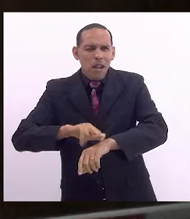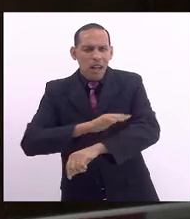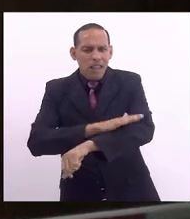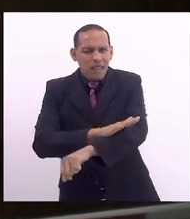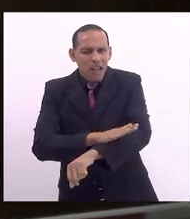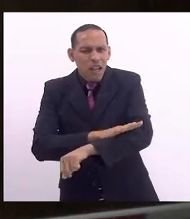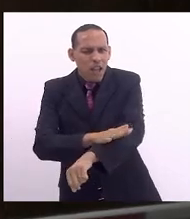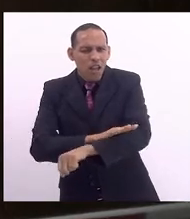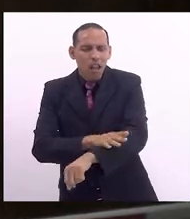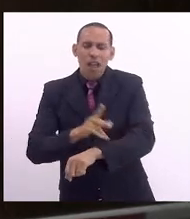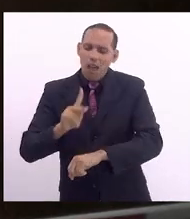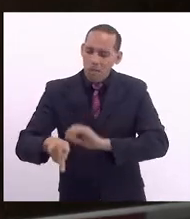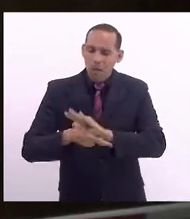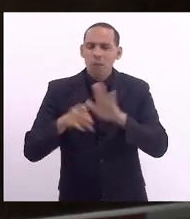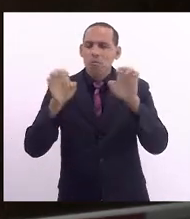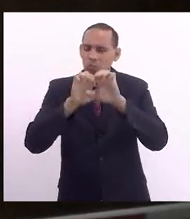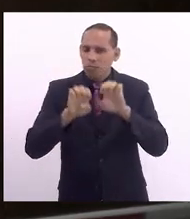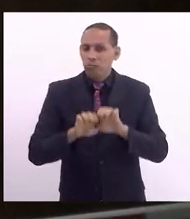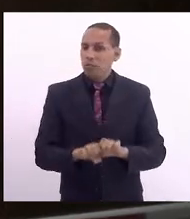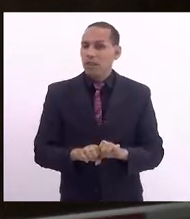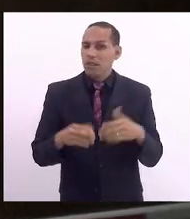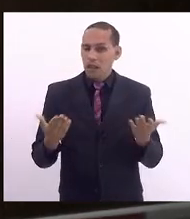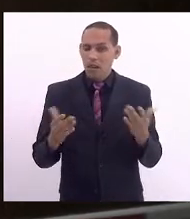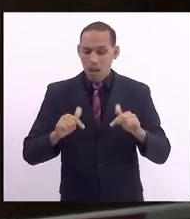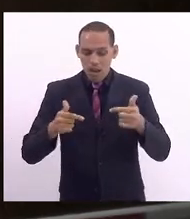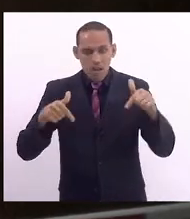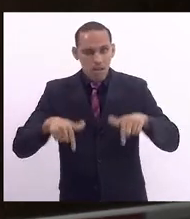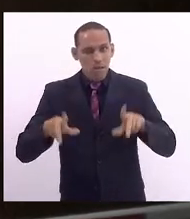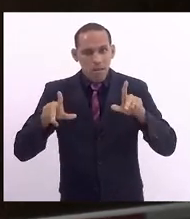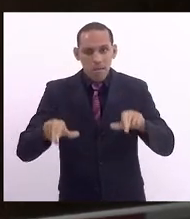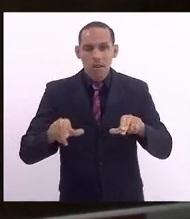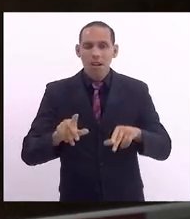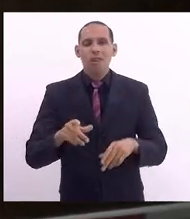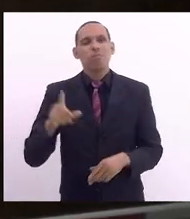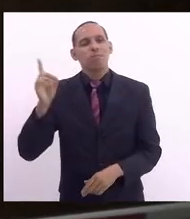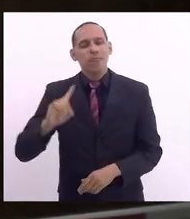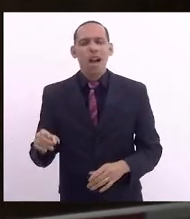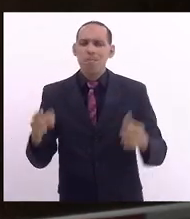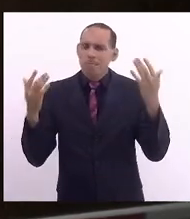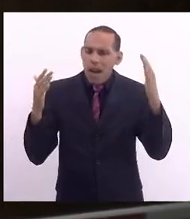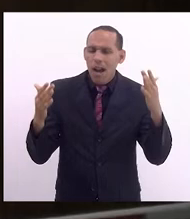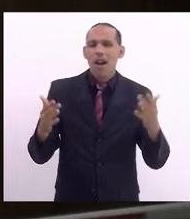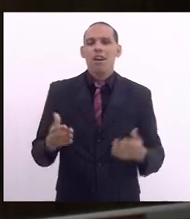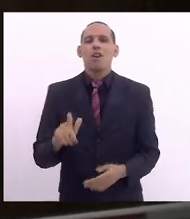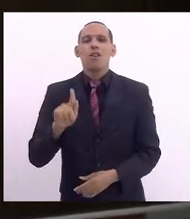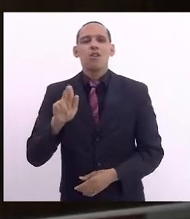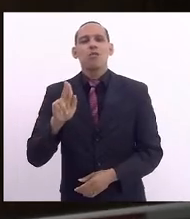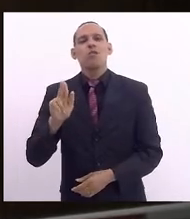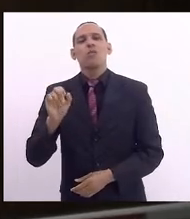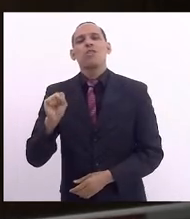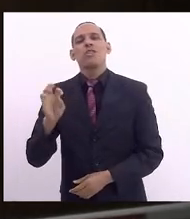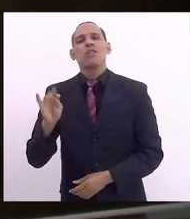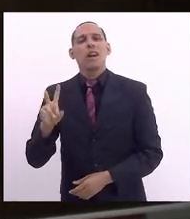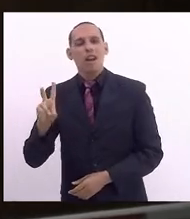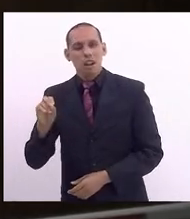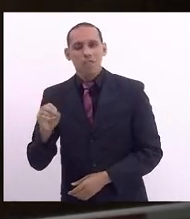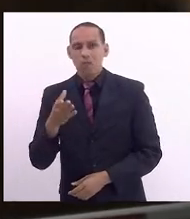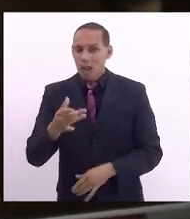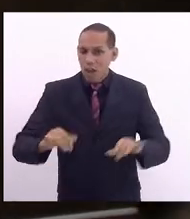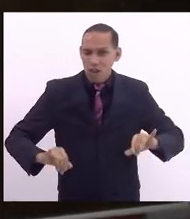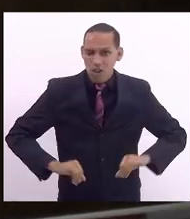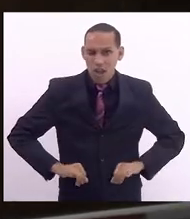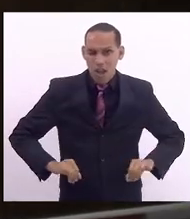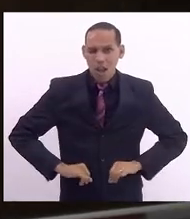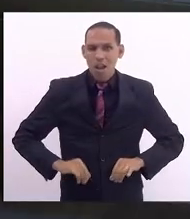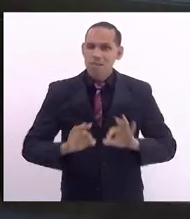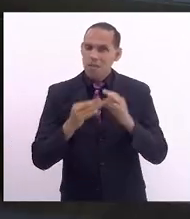E, diante disso, é importante ações como essa, parabenizar a Dani e dizer, Gustavo, que todo o seu sofrimento, o